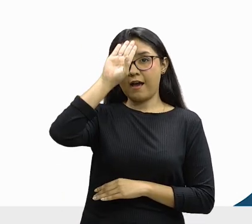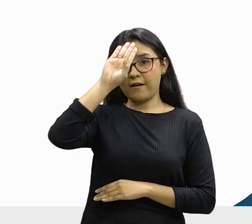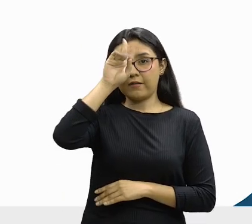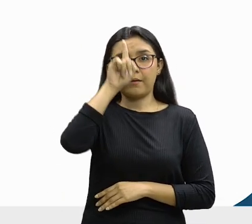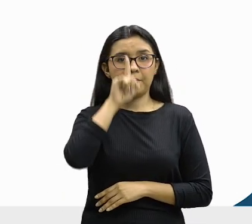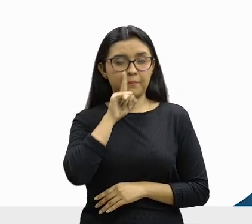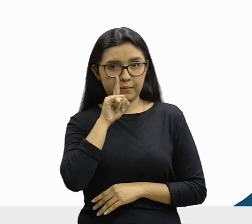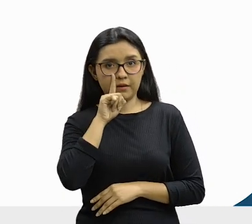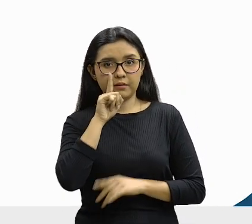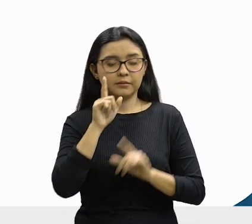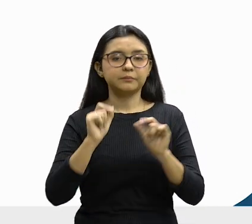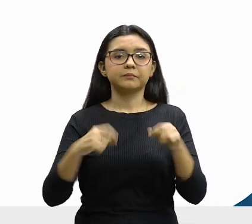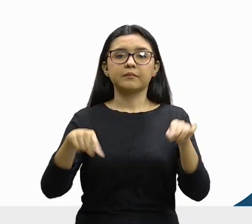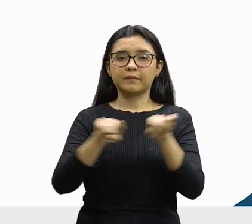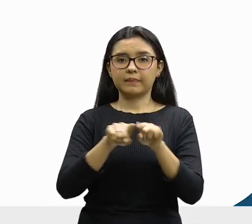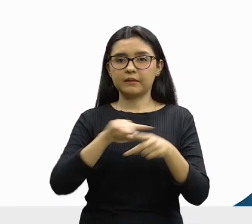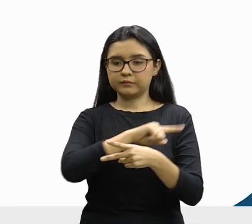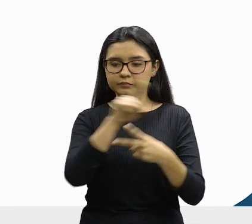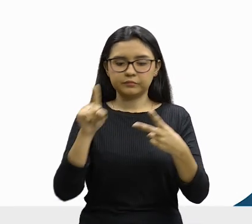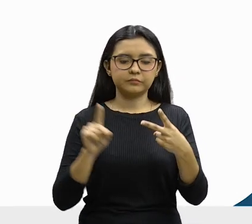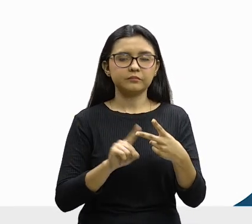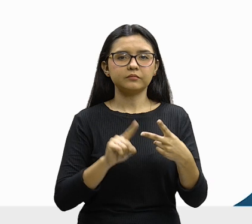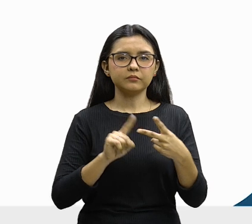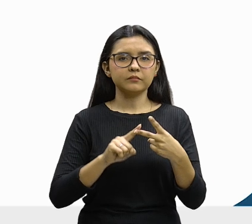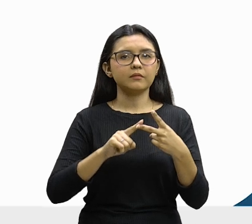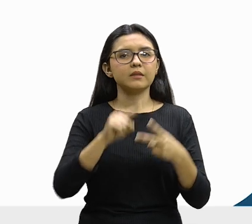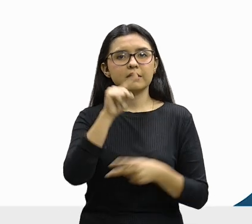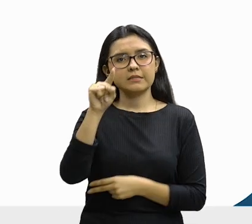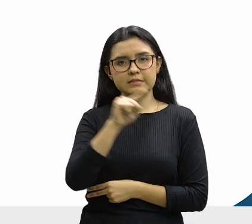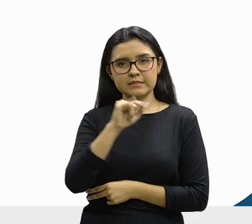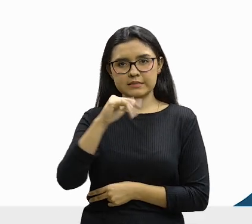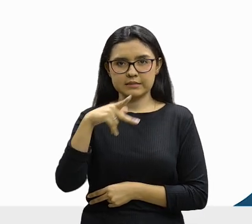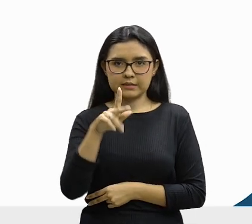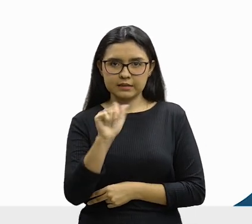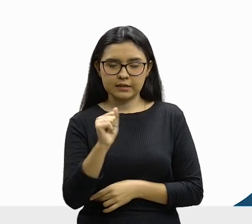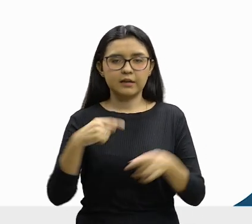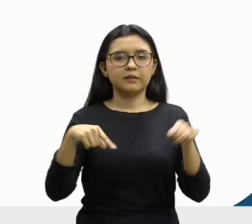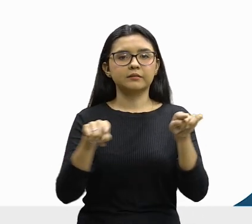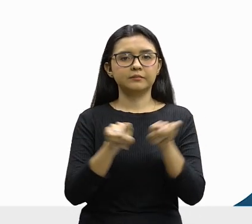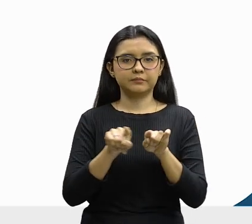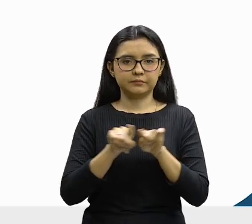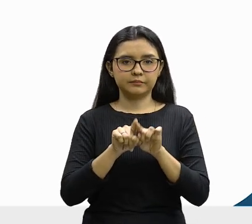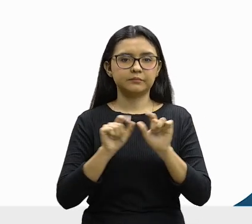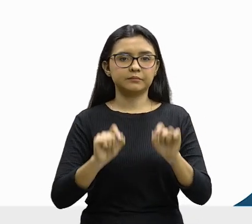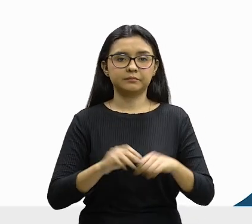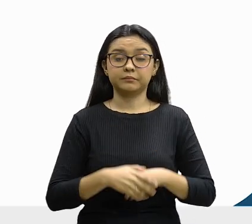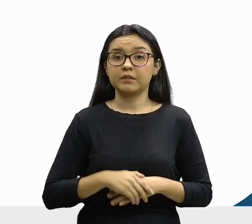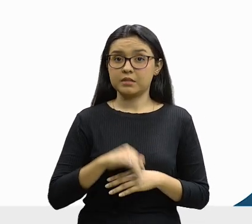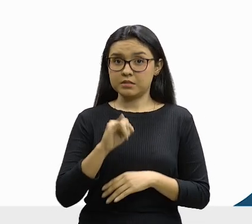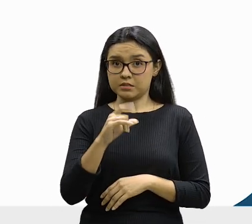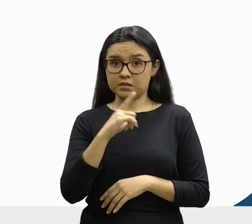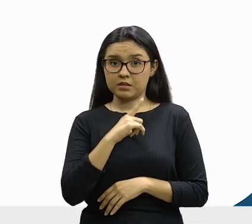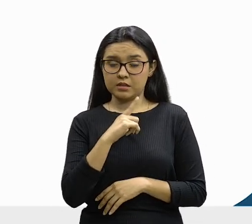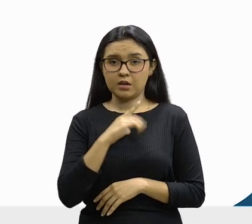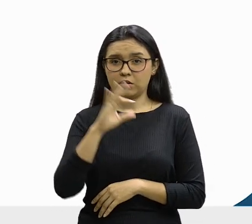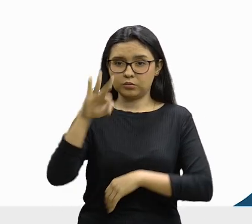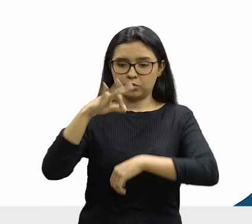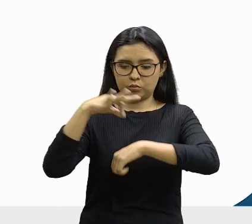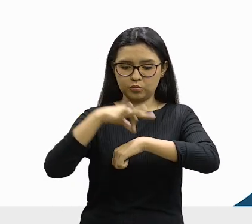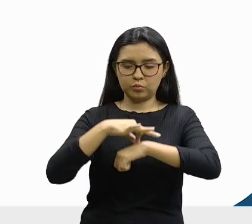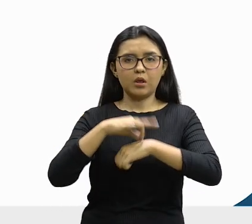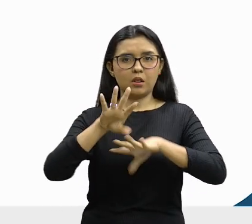zika, chikungunya, que são, veja só, viroses transmitidas por picadas de inseto contaminado,